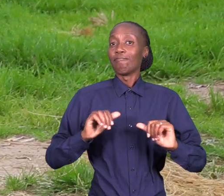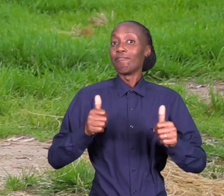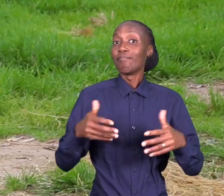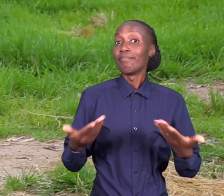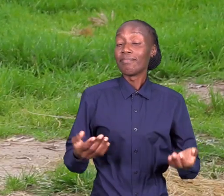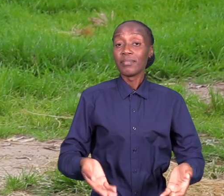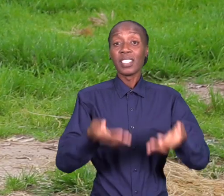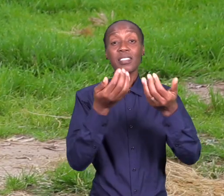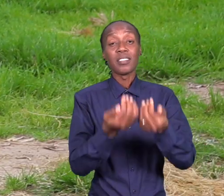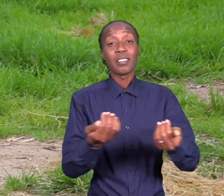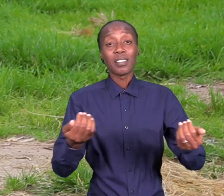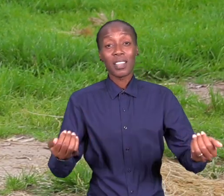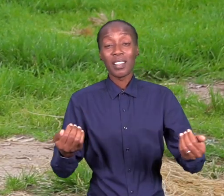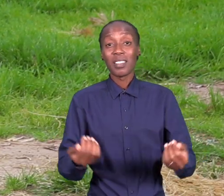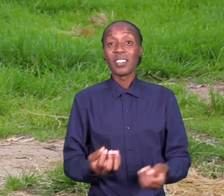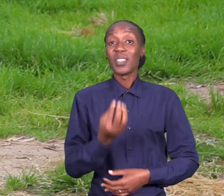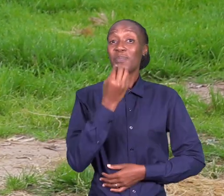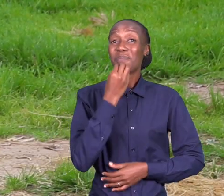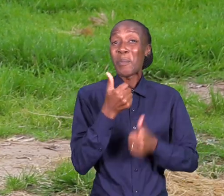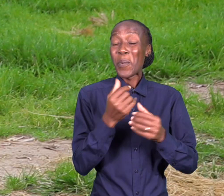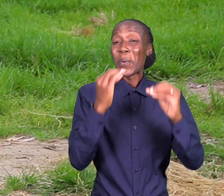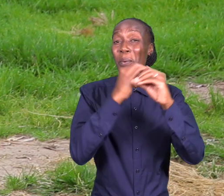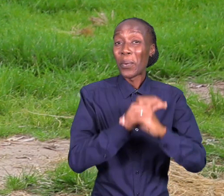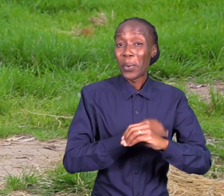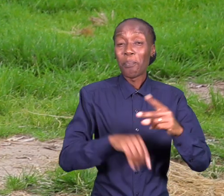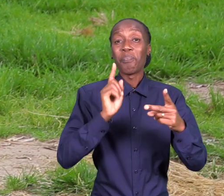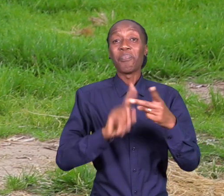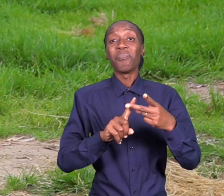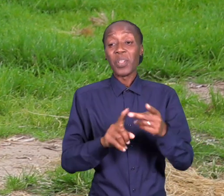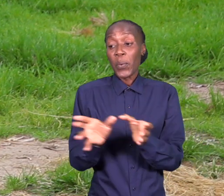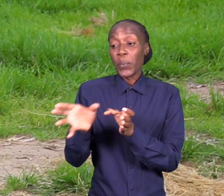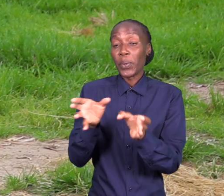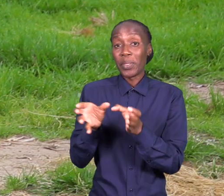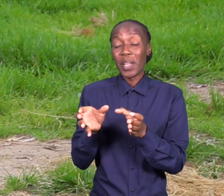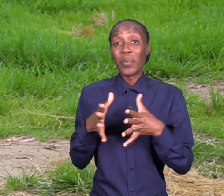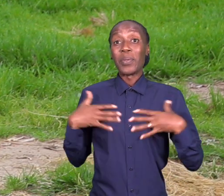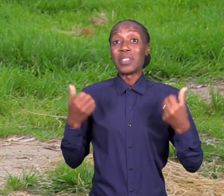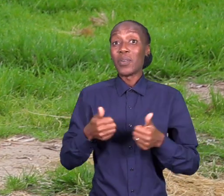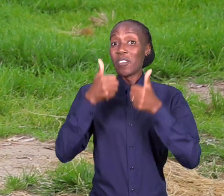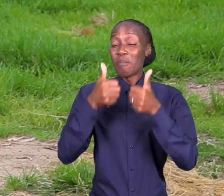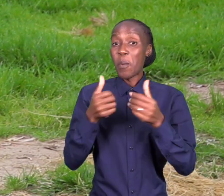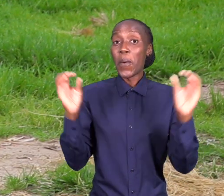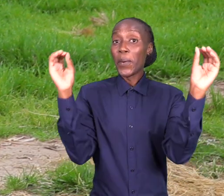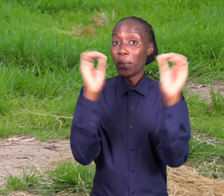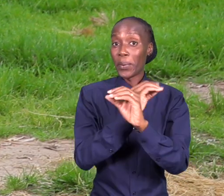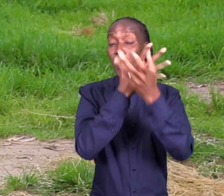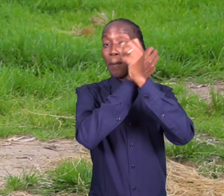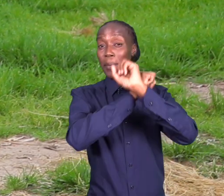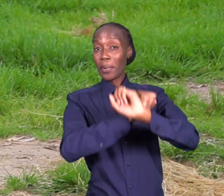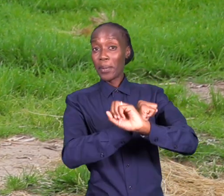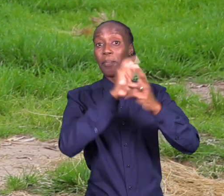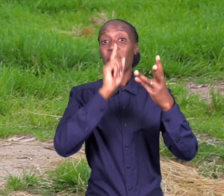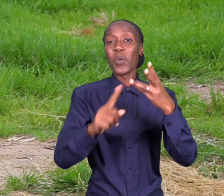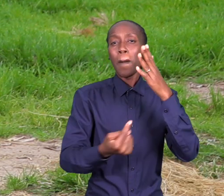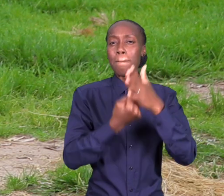Bom, se uma criança não tem uma alimentação adequada, não recebe os cuidados de saúde em relação à prevenção